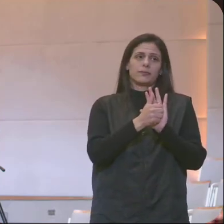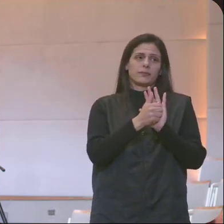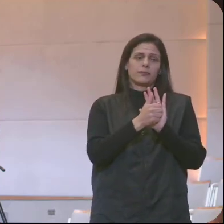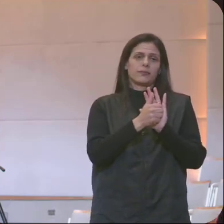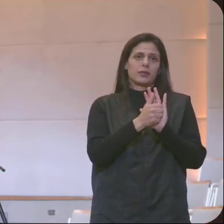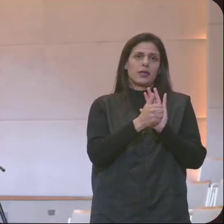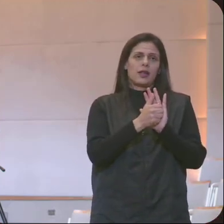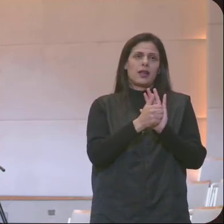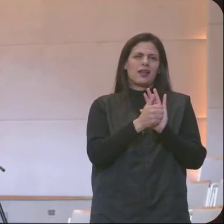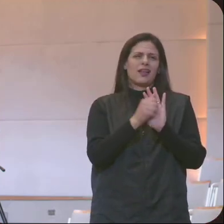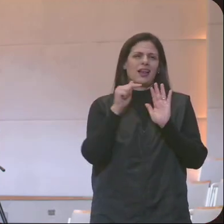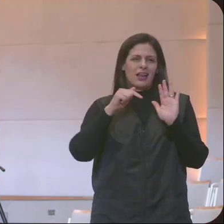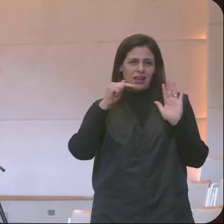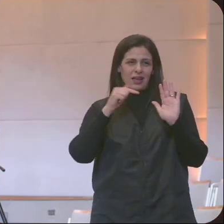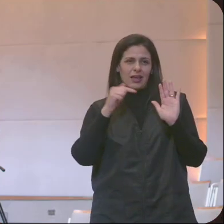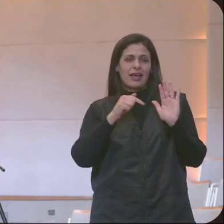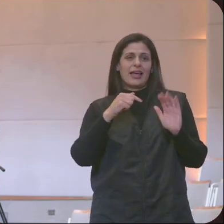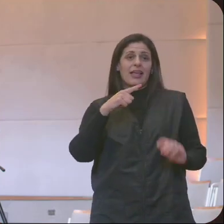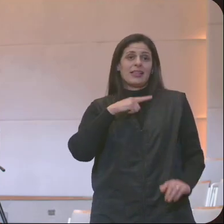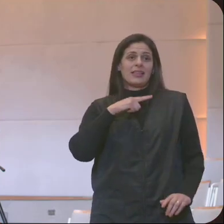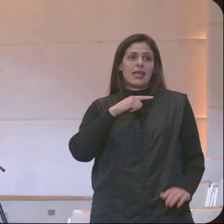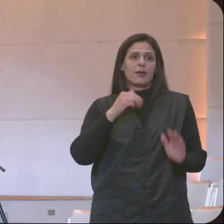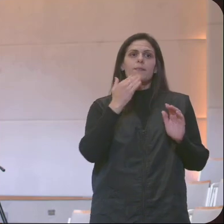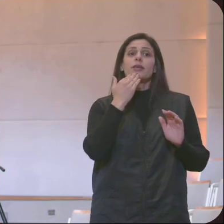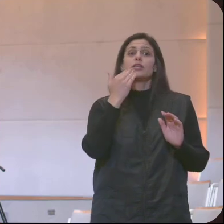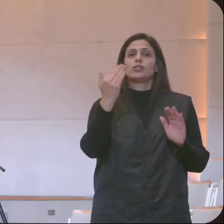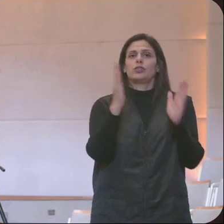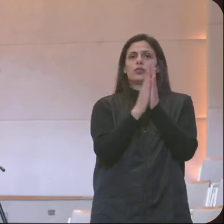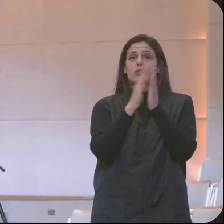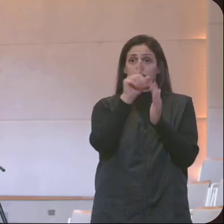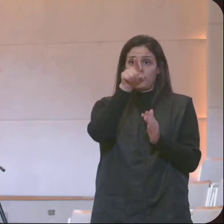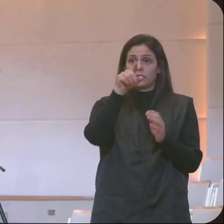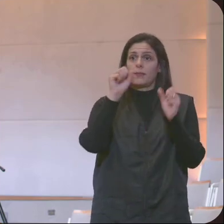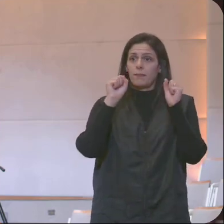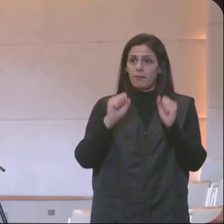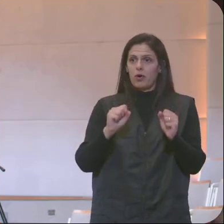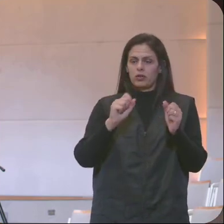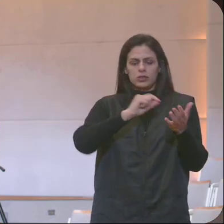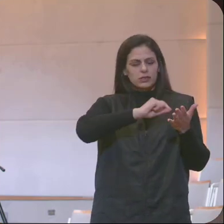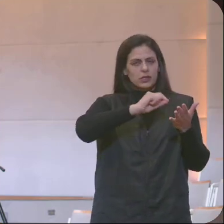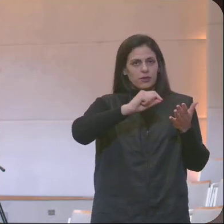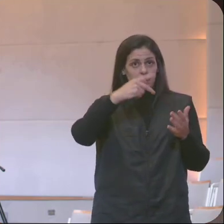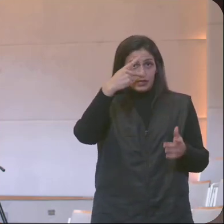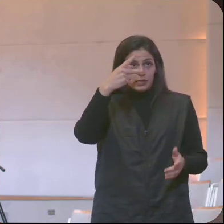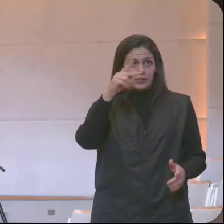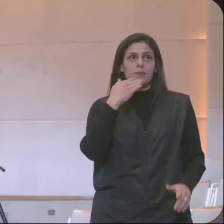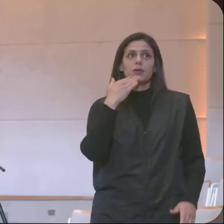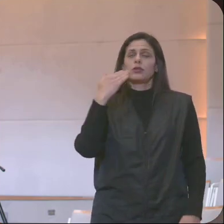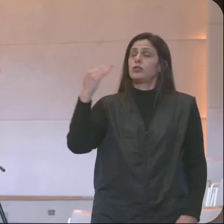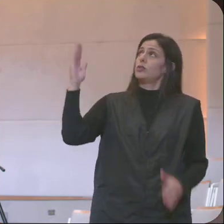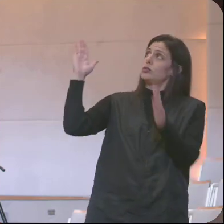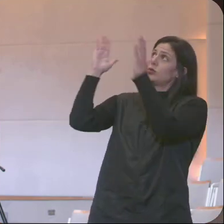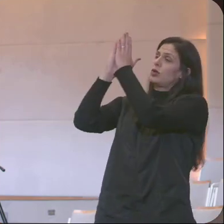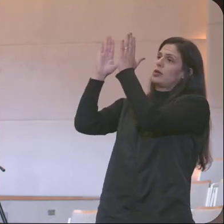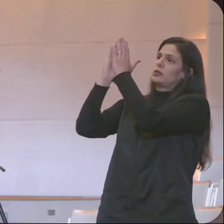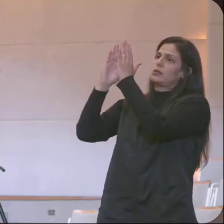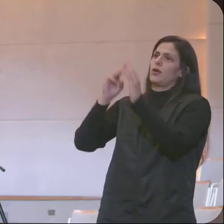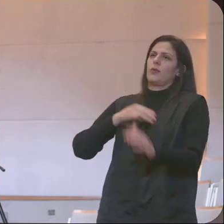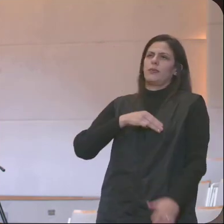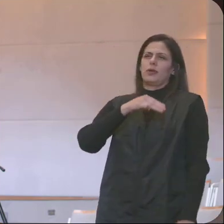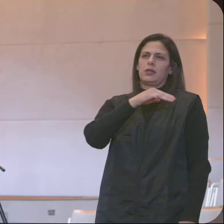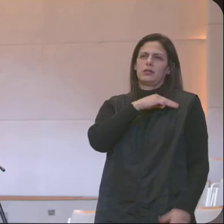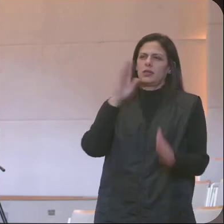pib.org.br/painel de oração. Você pode estar colocando lá a sua oração, e o ministério de oração da igreja vai estar intercedendo por